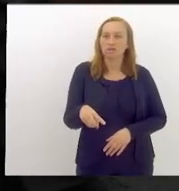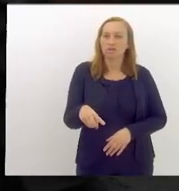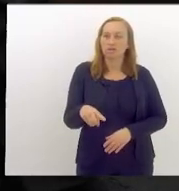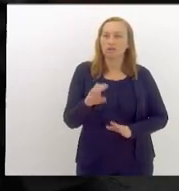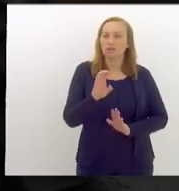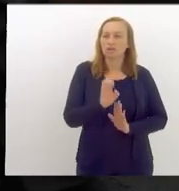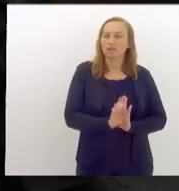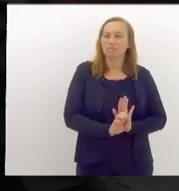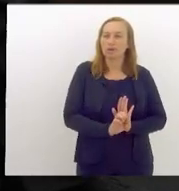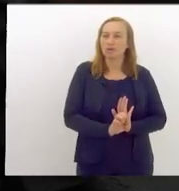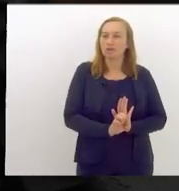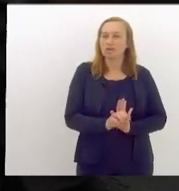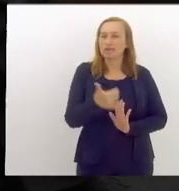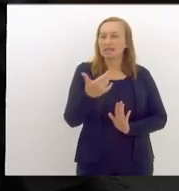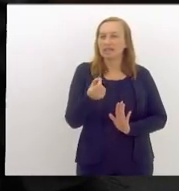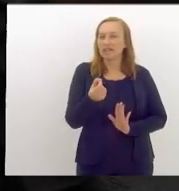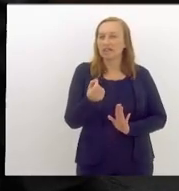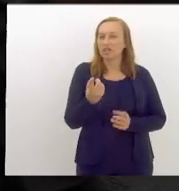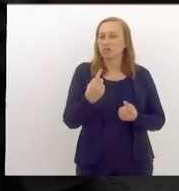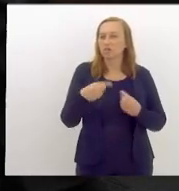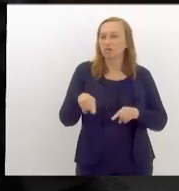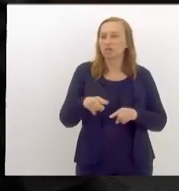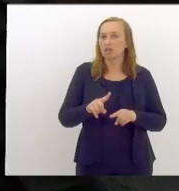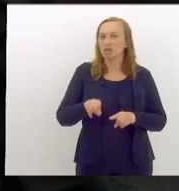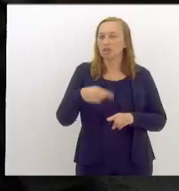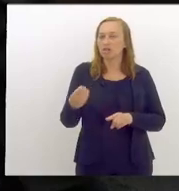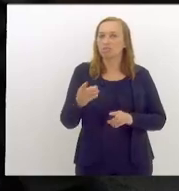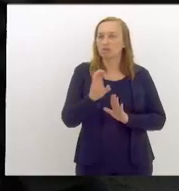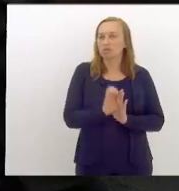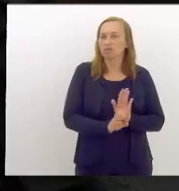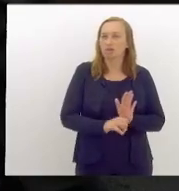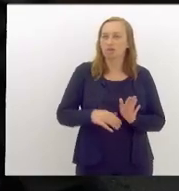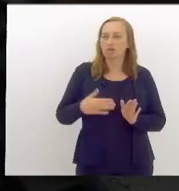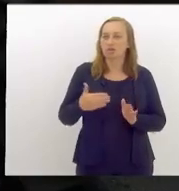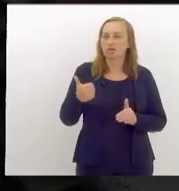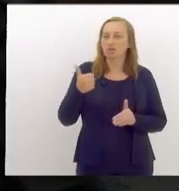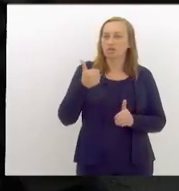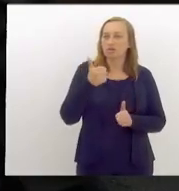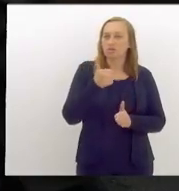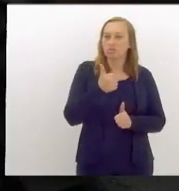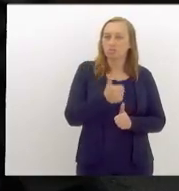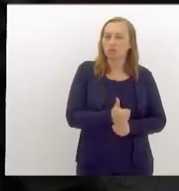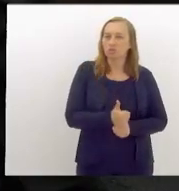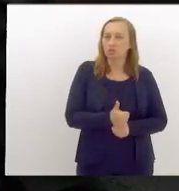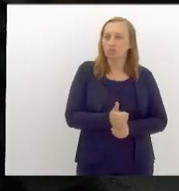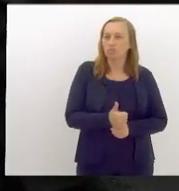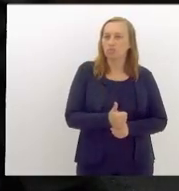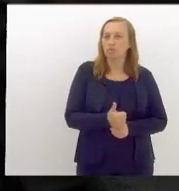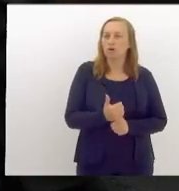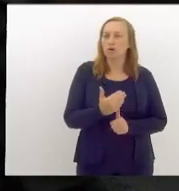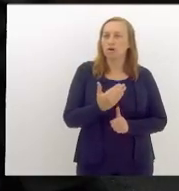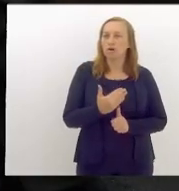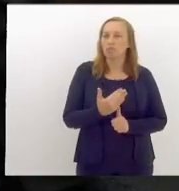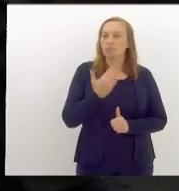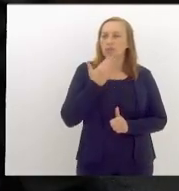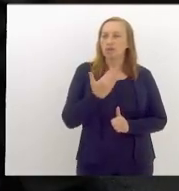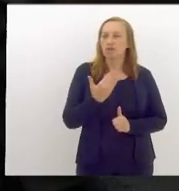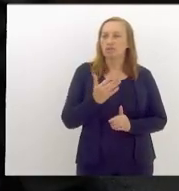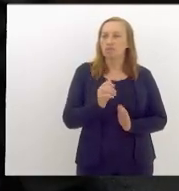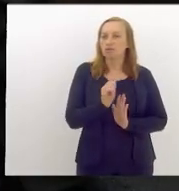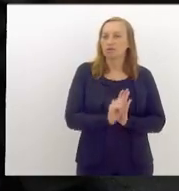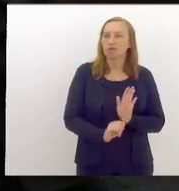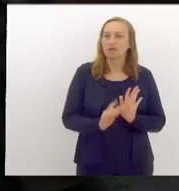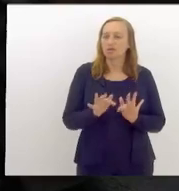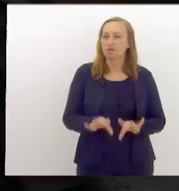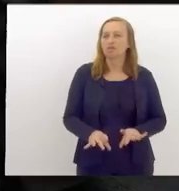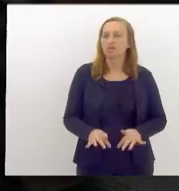da emenda 10 contrário as demais emendas concluindo por substutivo pedindo forma